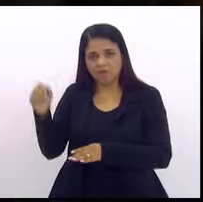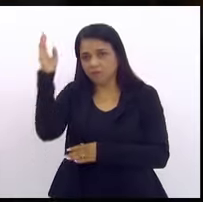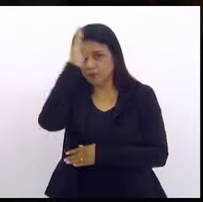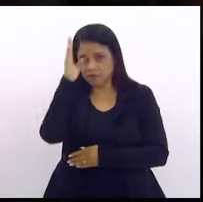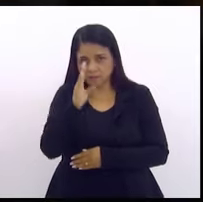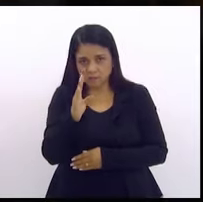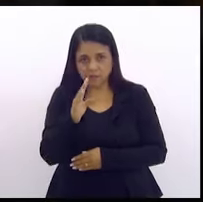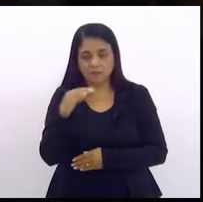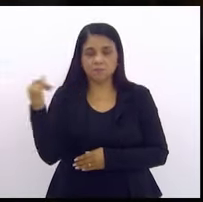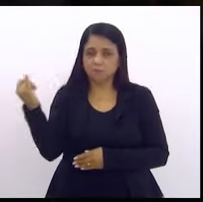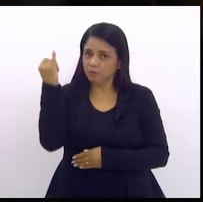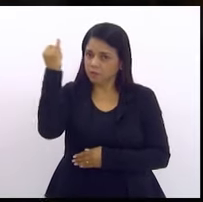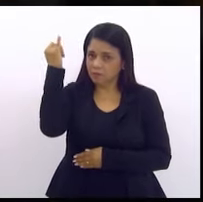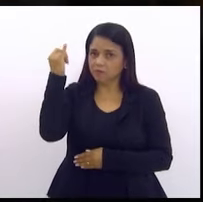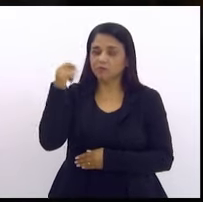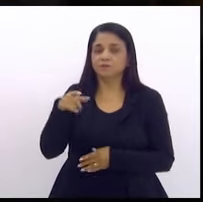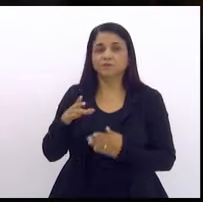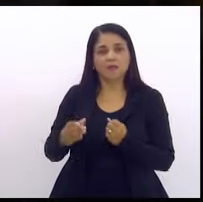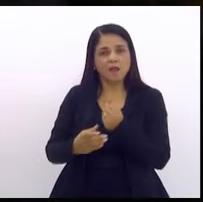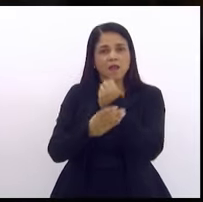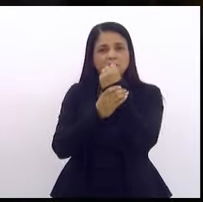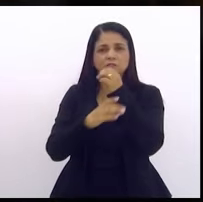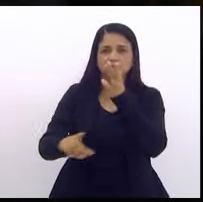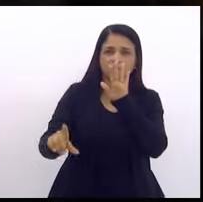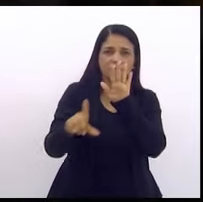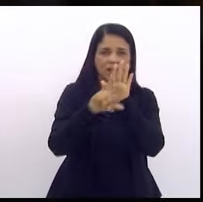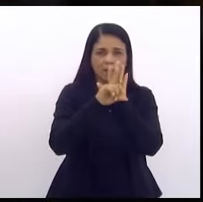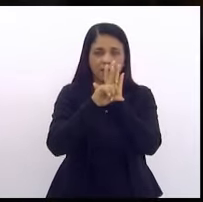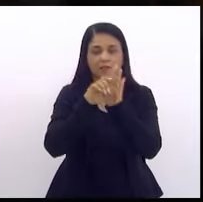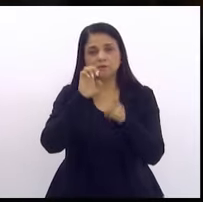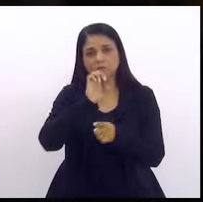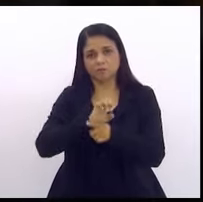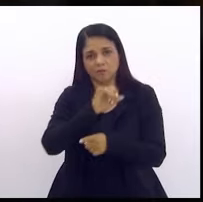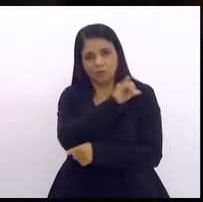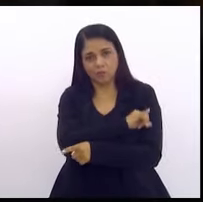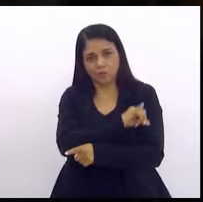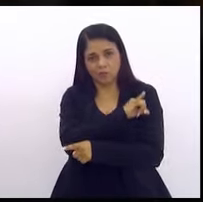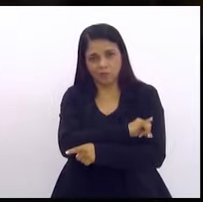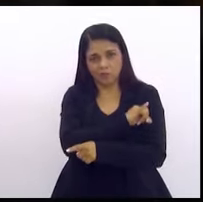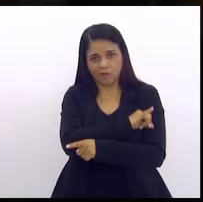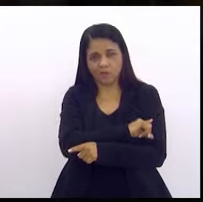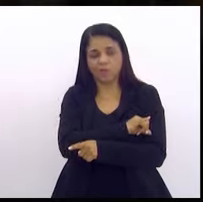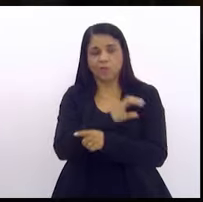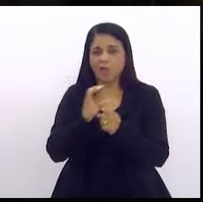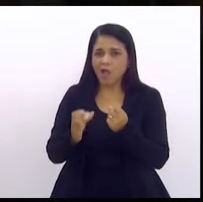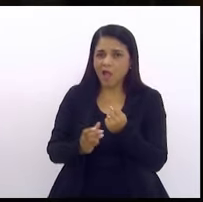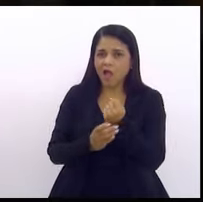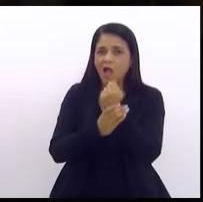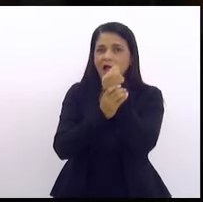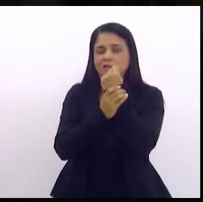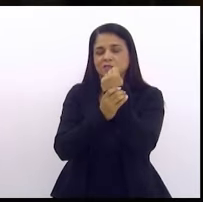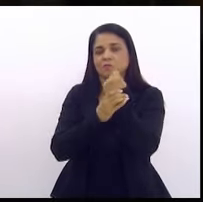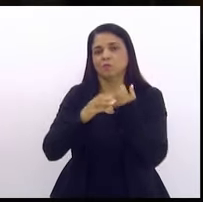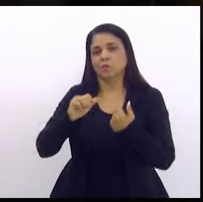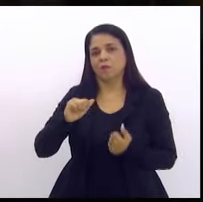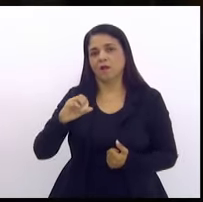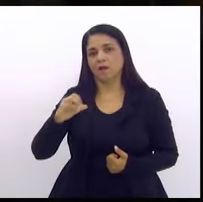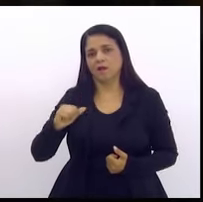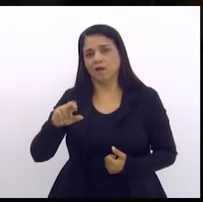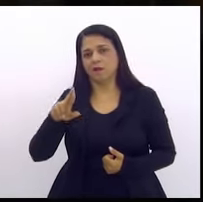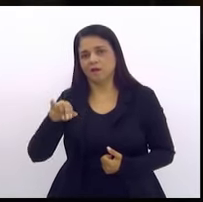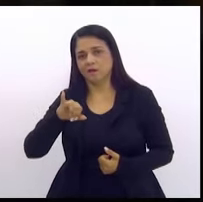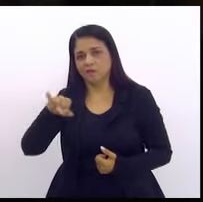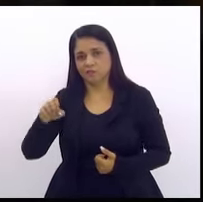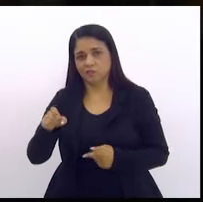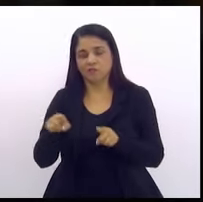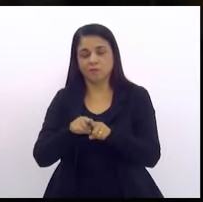veto parcial, garantindo agora uma lei no Estado do Rio de Janeiro que assegure o acarajé e o ofício